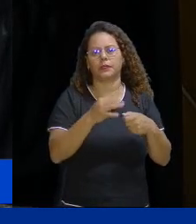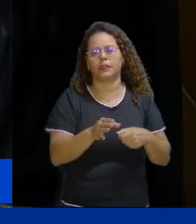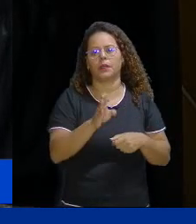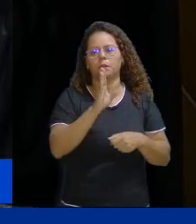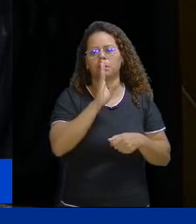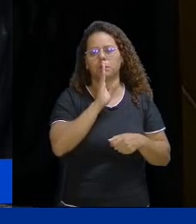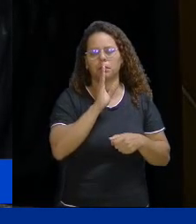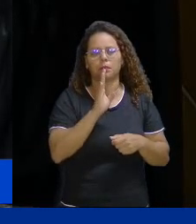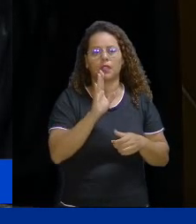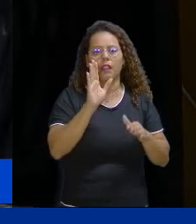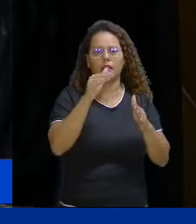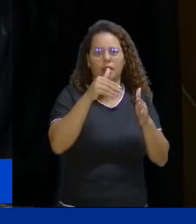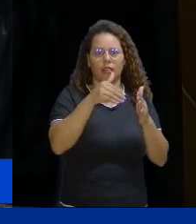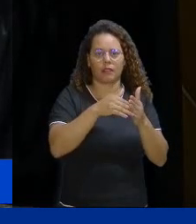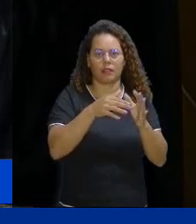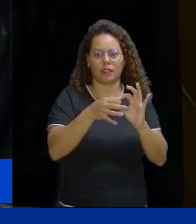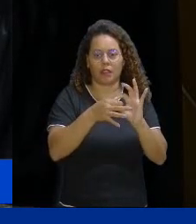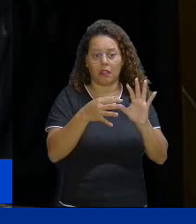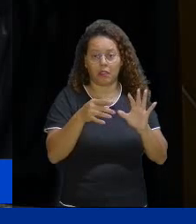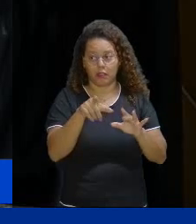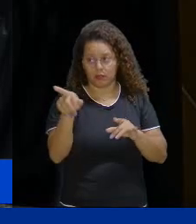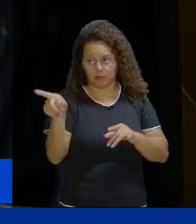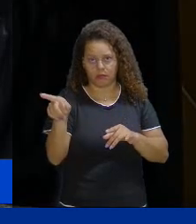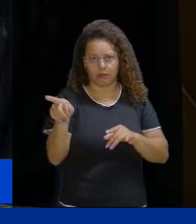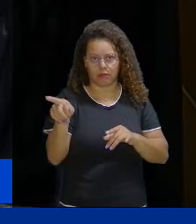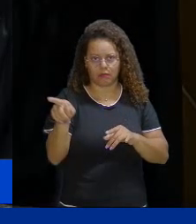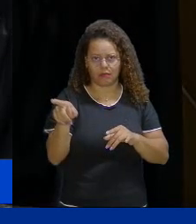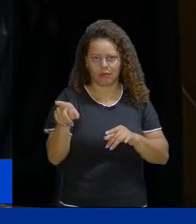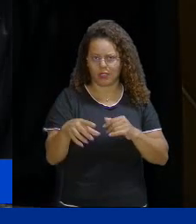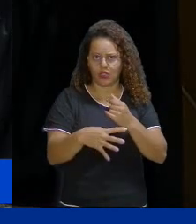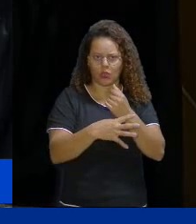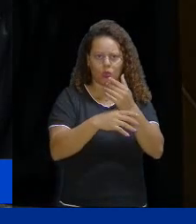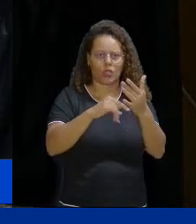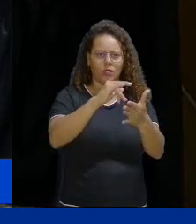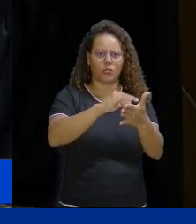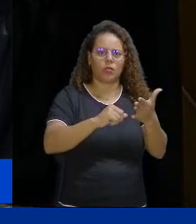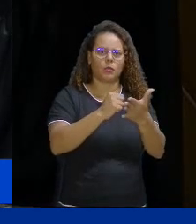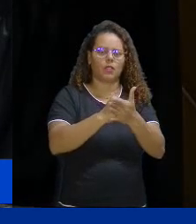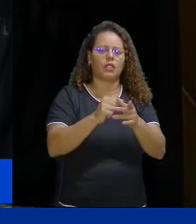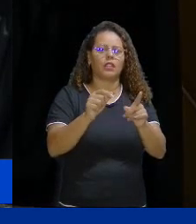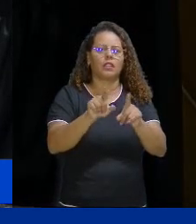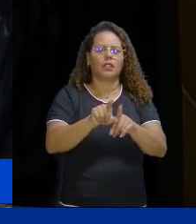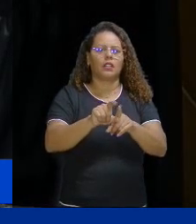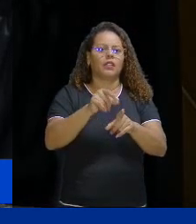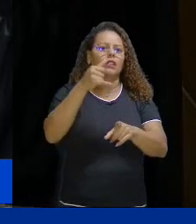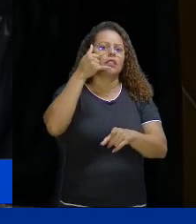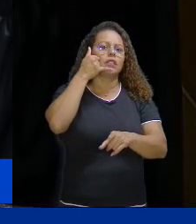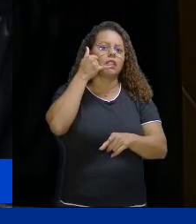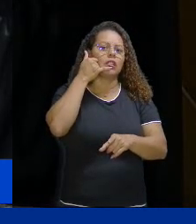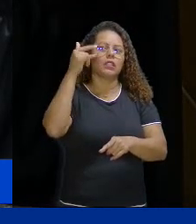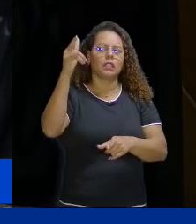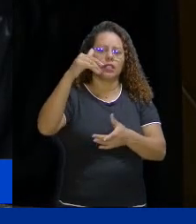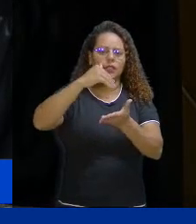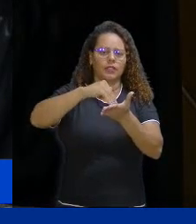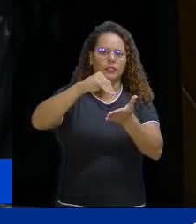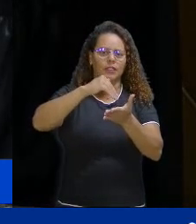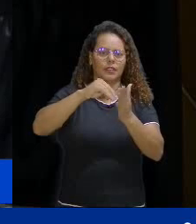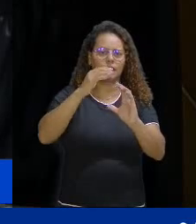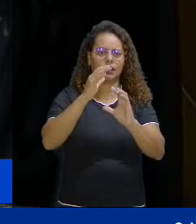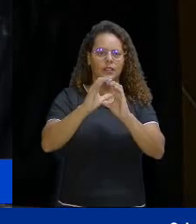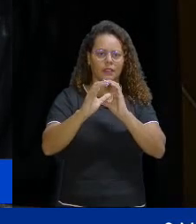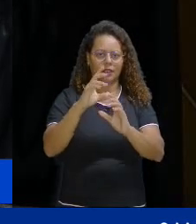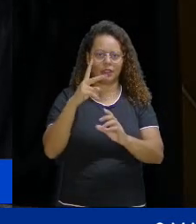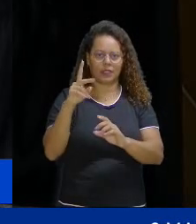concedido o provimento antecipado para assegurar a busca e apreensão de documentos e do celular do secretário de Comunicação, além